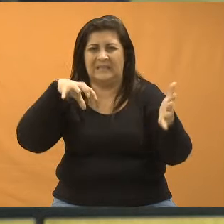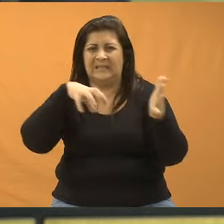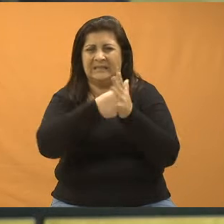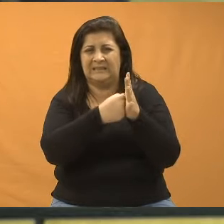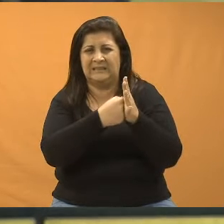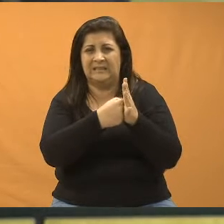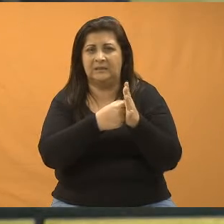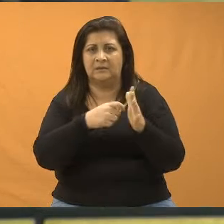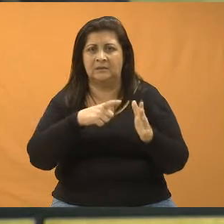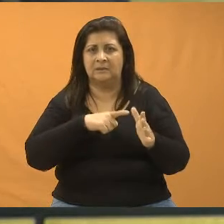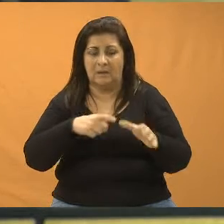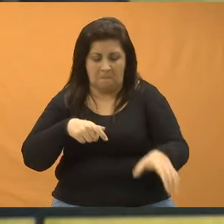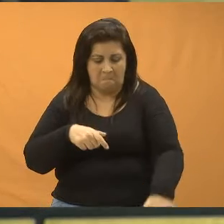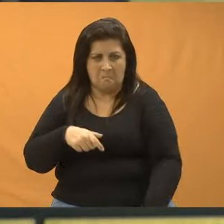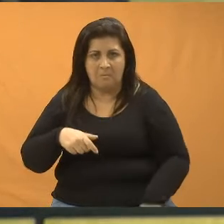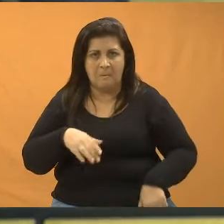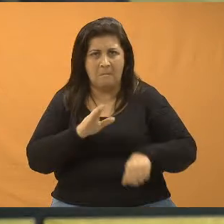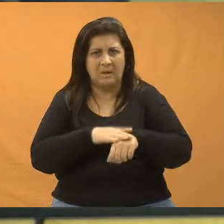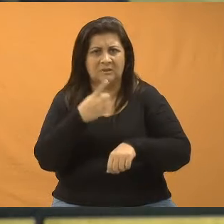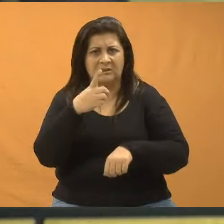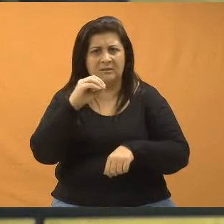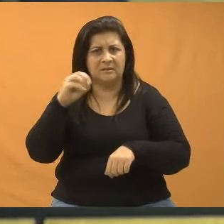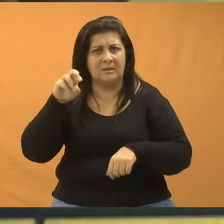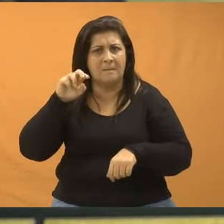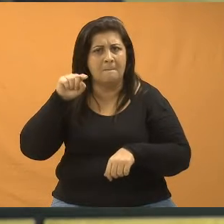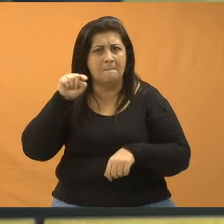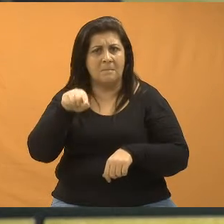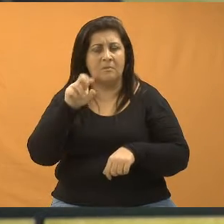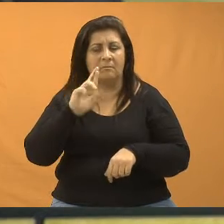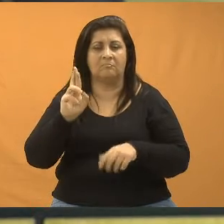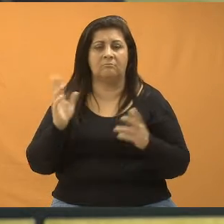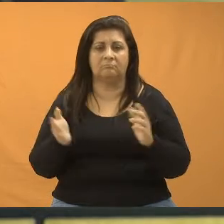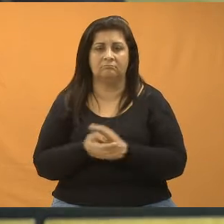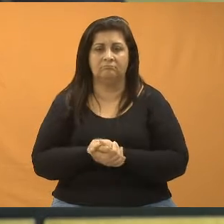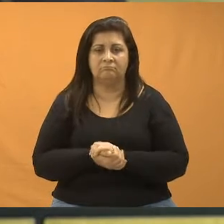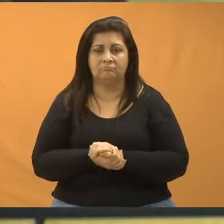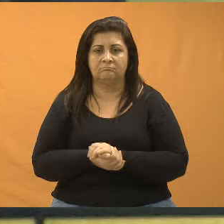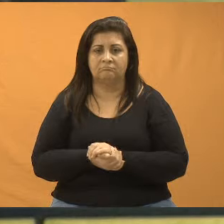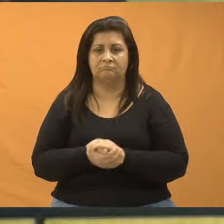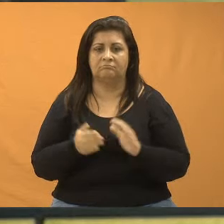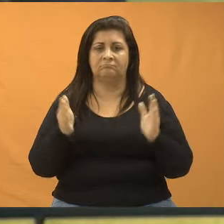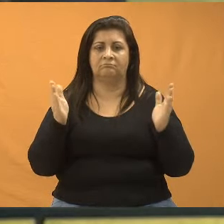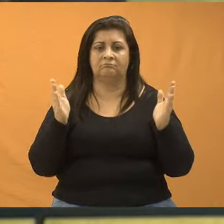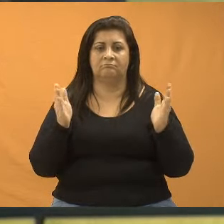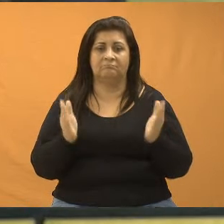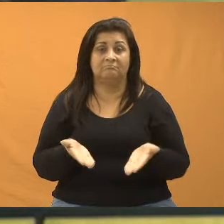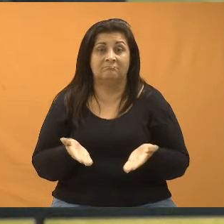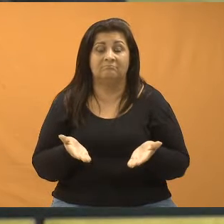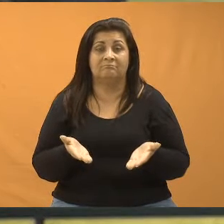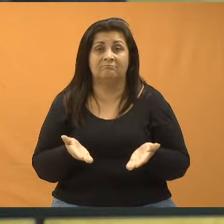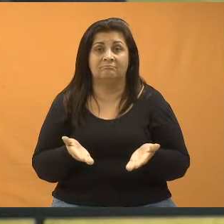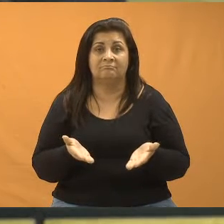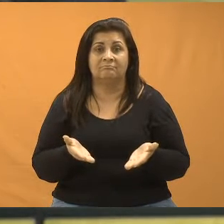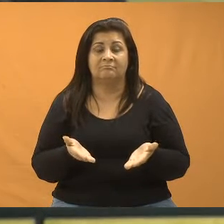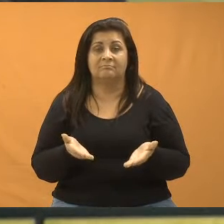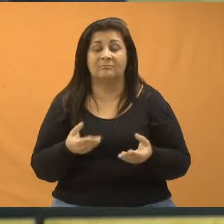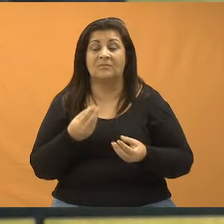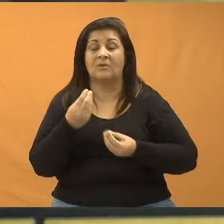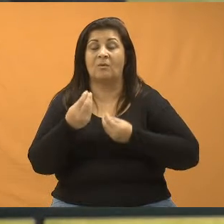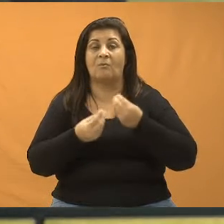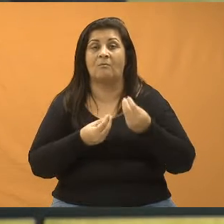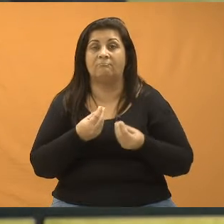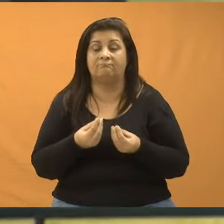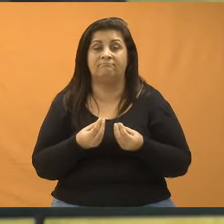custam mais de 100 mil reais. Hoje não cabe mais um atendimento